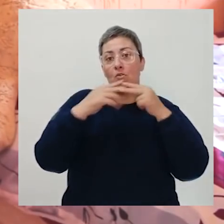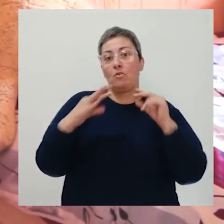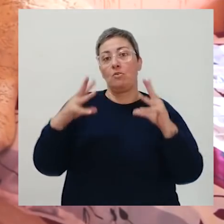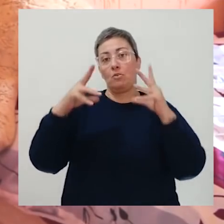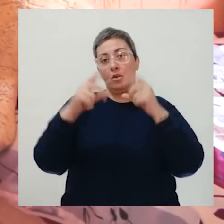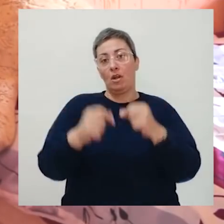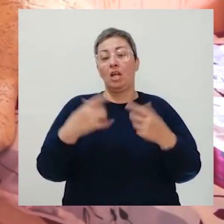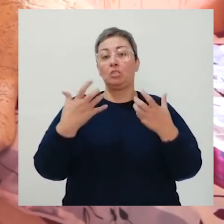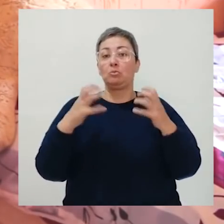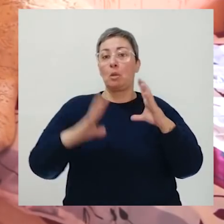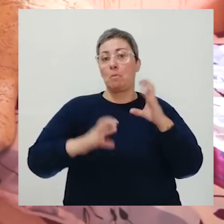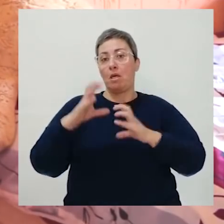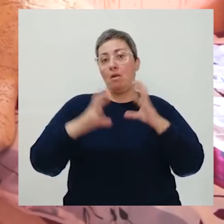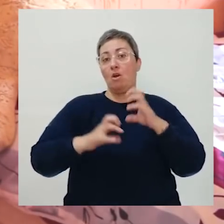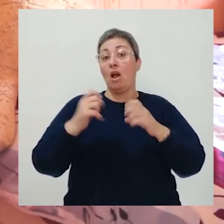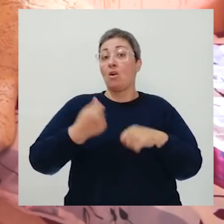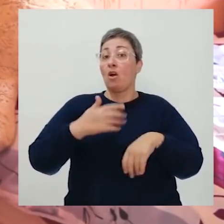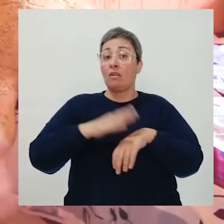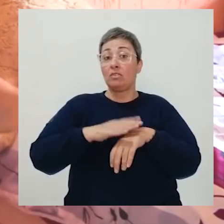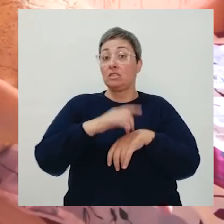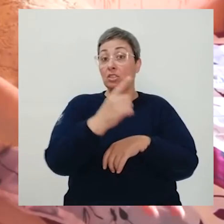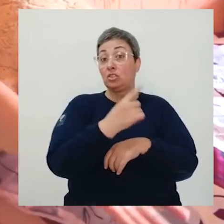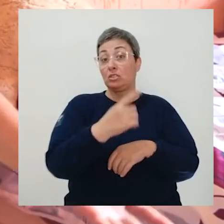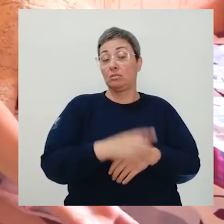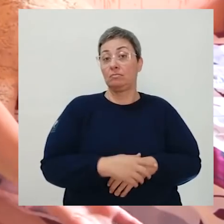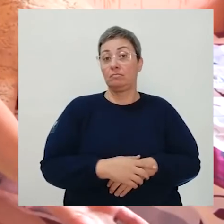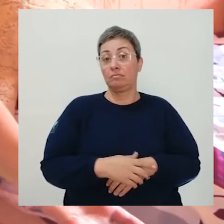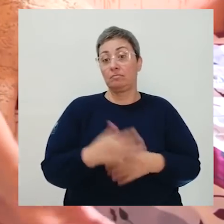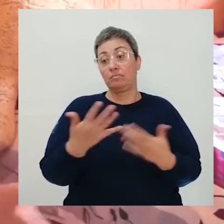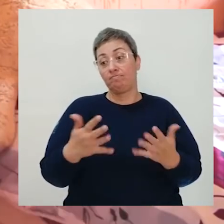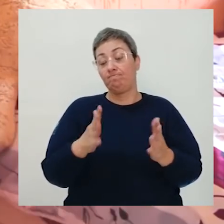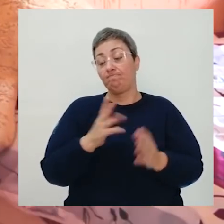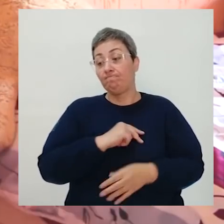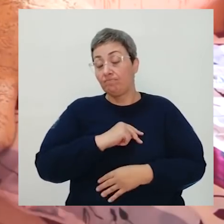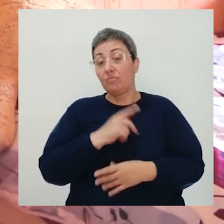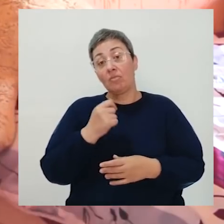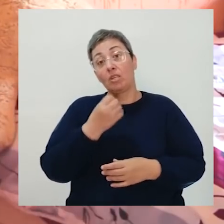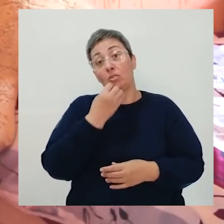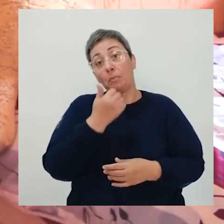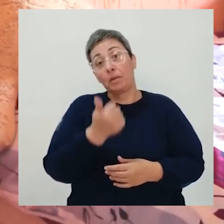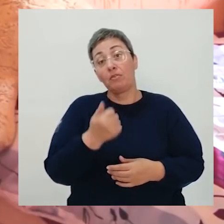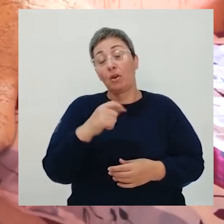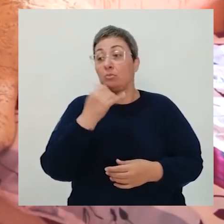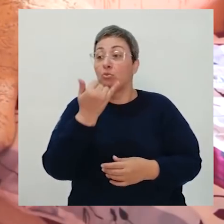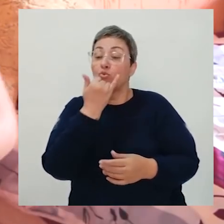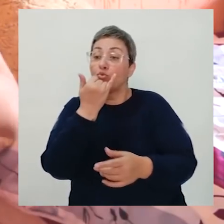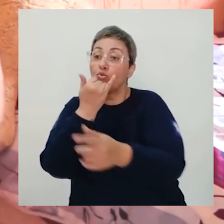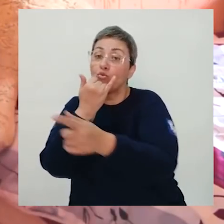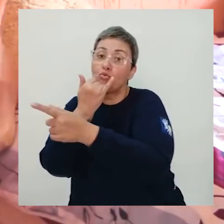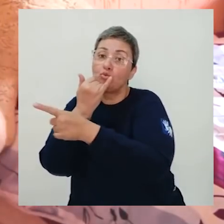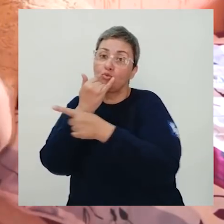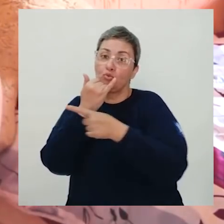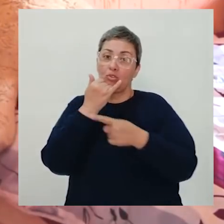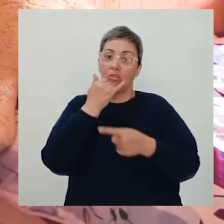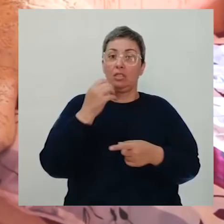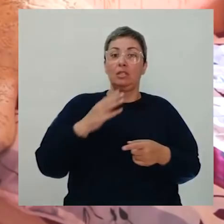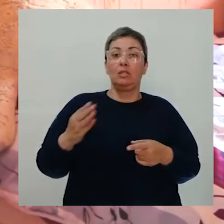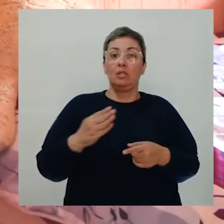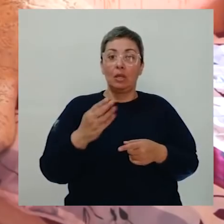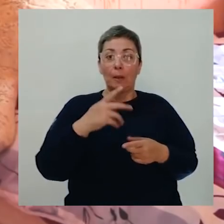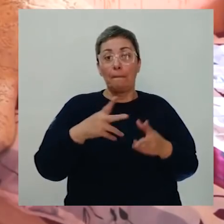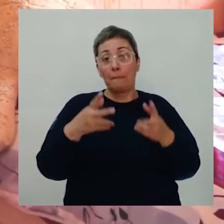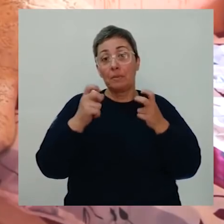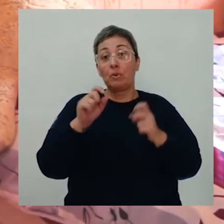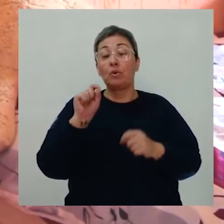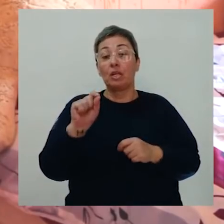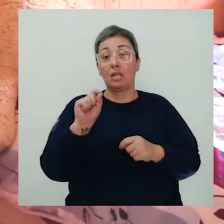contou fofoca pra todo mundo e todo mundo começou a brigar. E agora você tá sozinho. Ele falou: poxa vida, tá bom. E foi lá e pediu desculpa pra cada